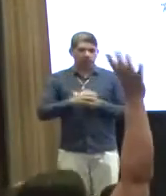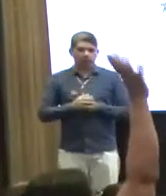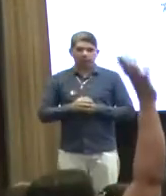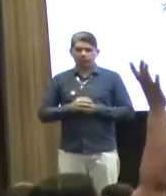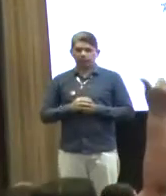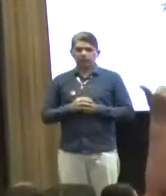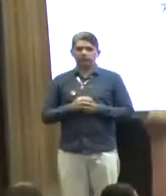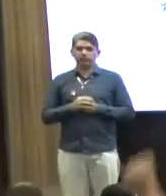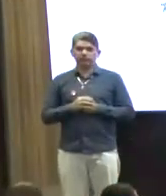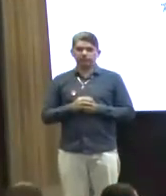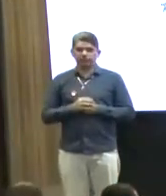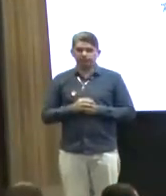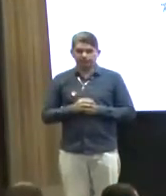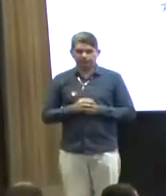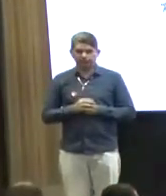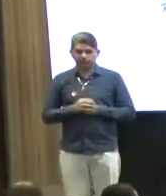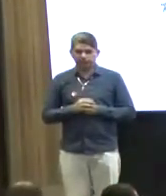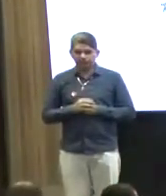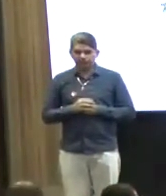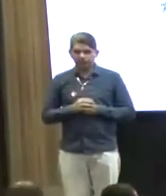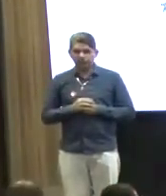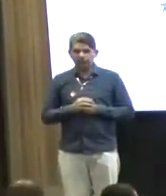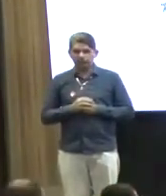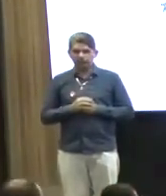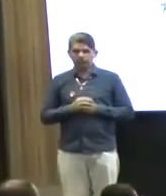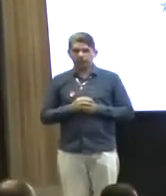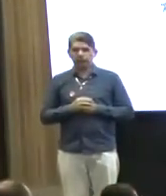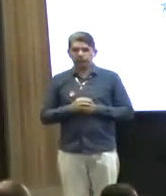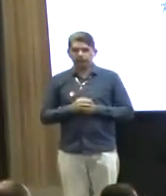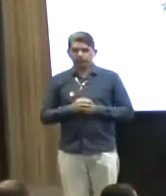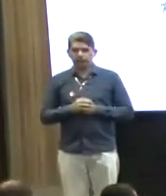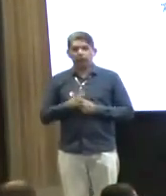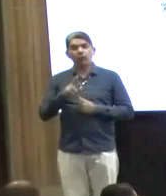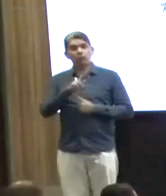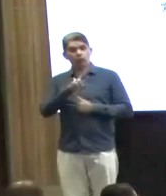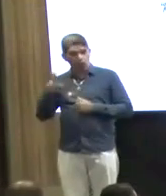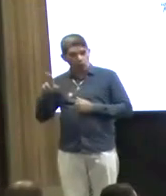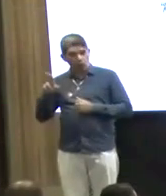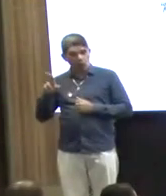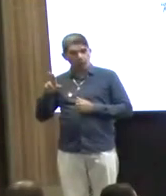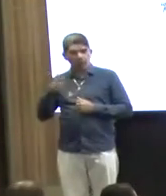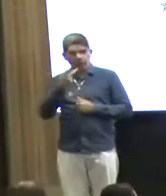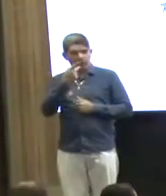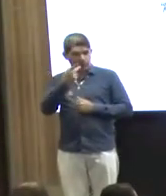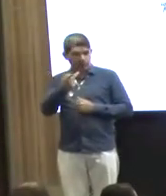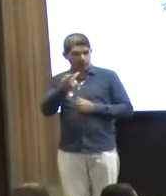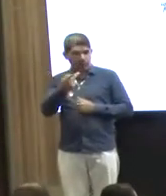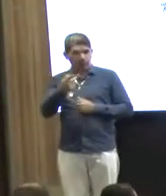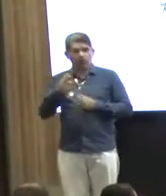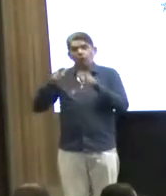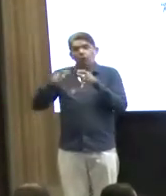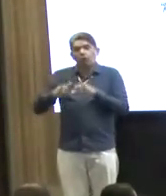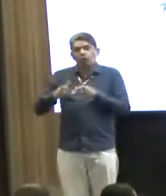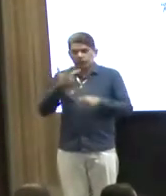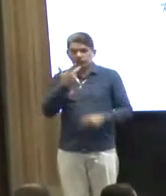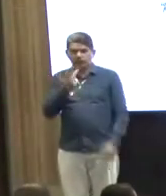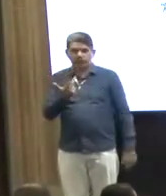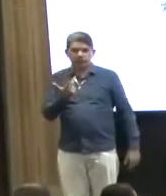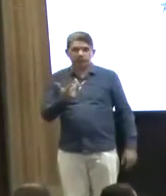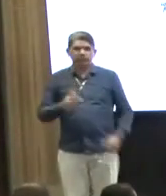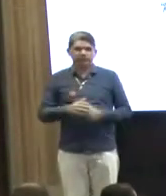Obrigado, Age. Por favor, quem for falar se apresenta, diz o nome, de onde vem, para quem vai fazer a pergunta. Certo. Bom dia, gente. Se vira